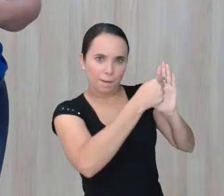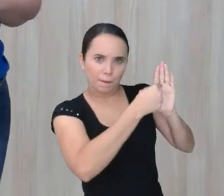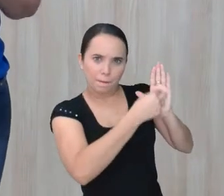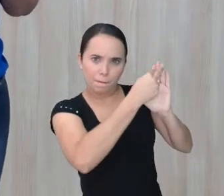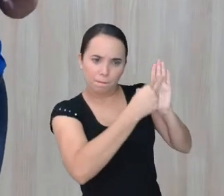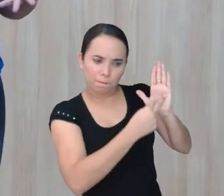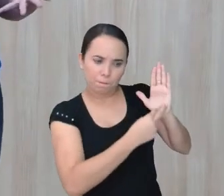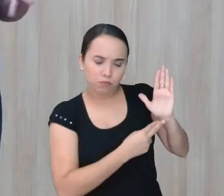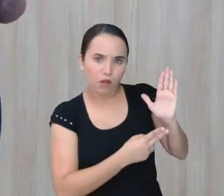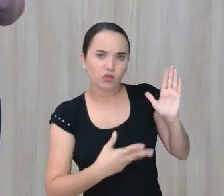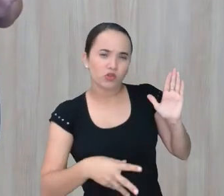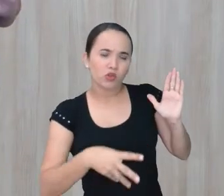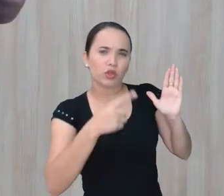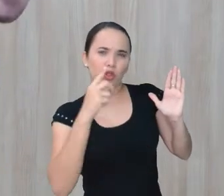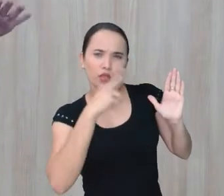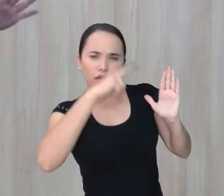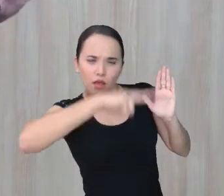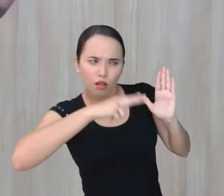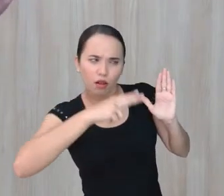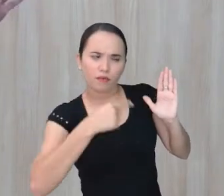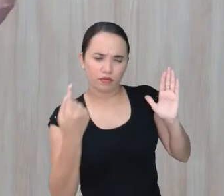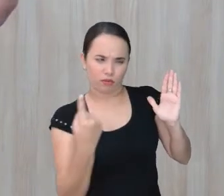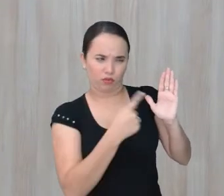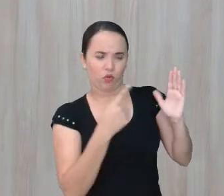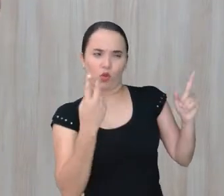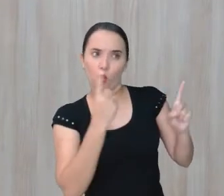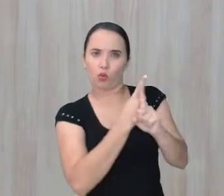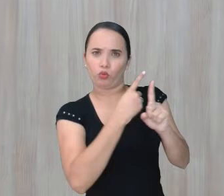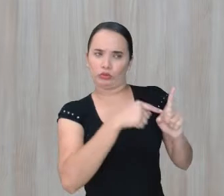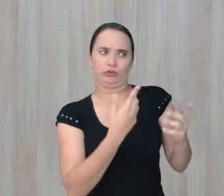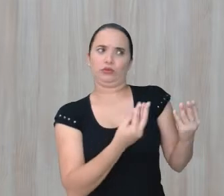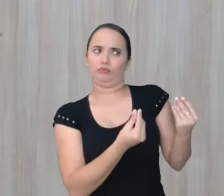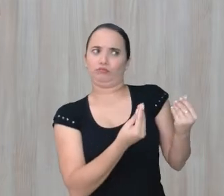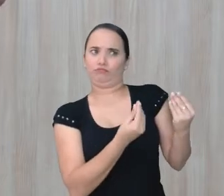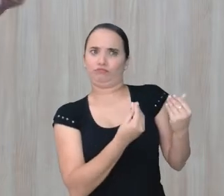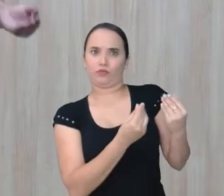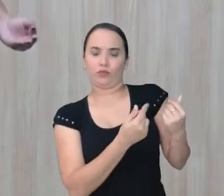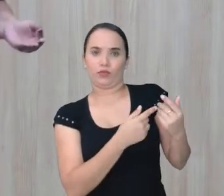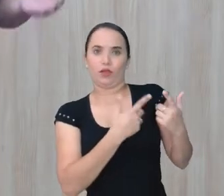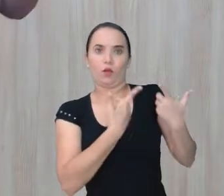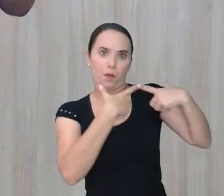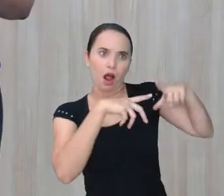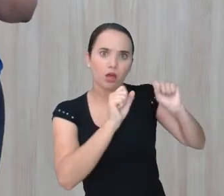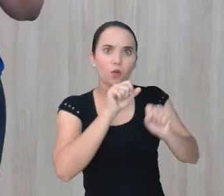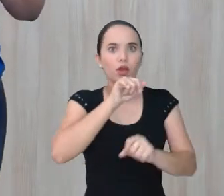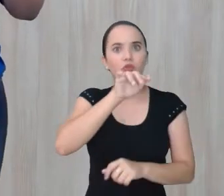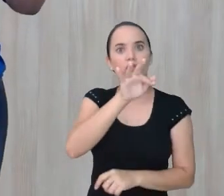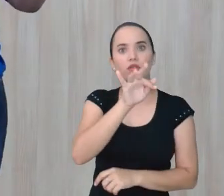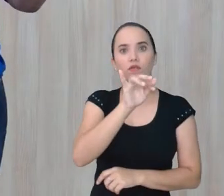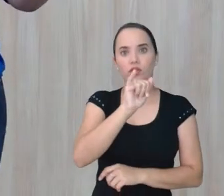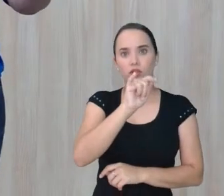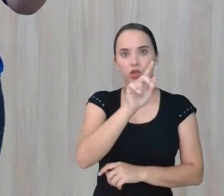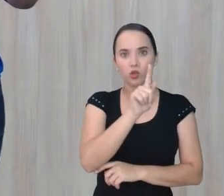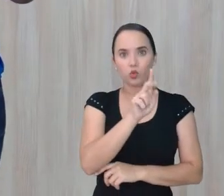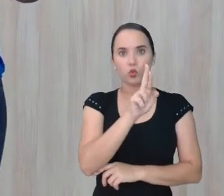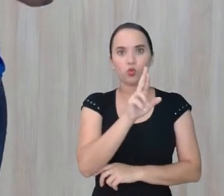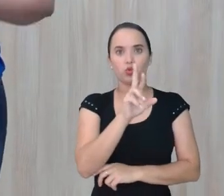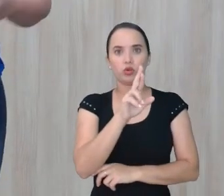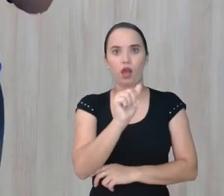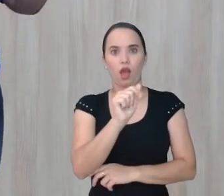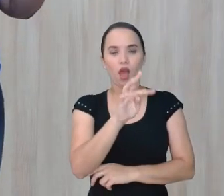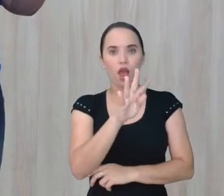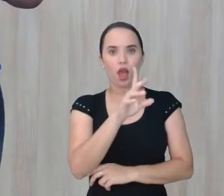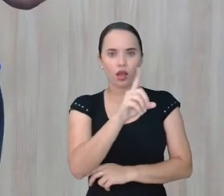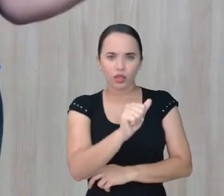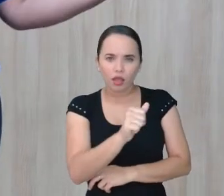figurada, talvez desse errado, não é, professora? Desse errado porque a gente ia ler lá a palavra